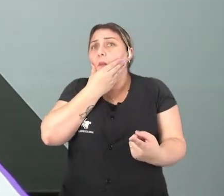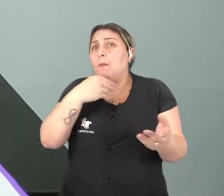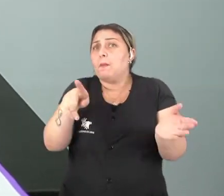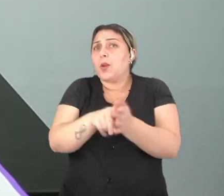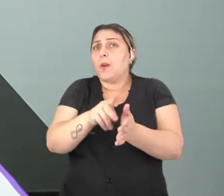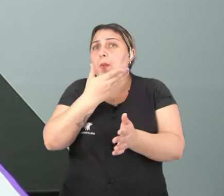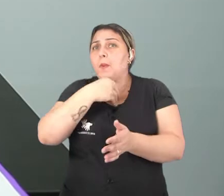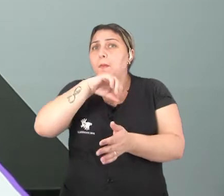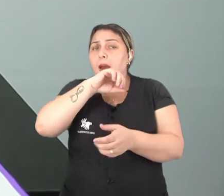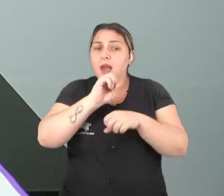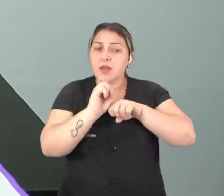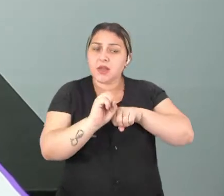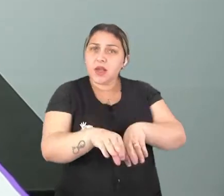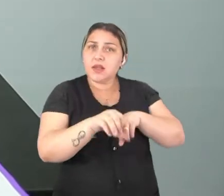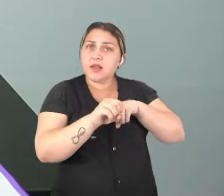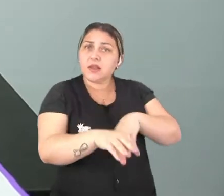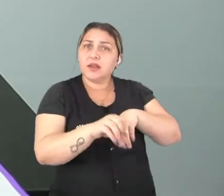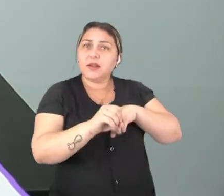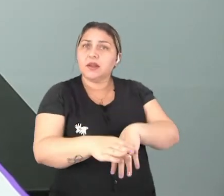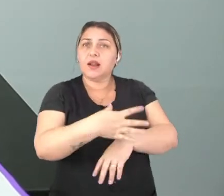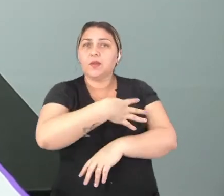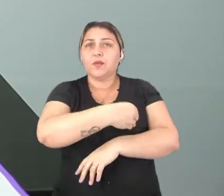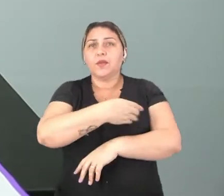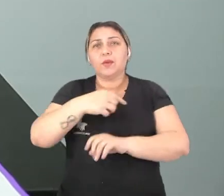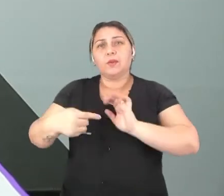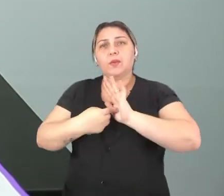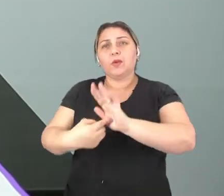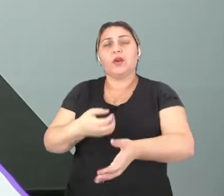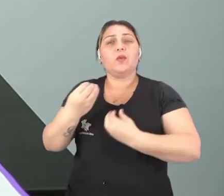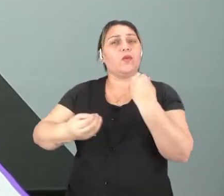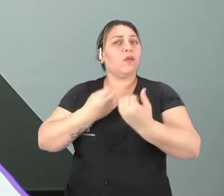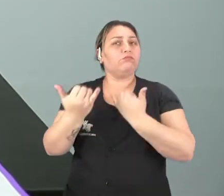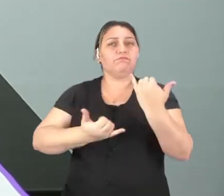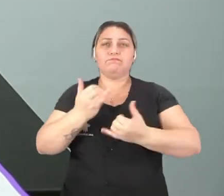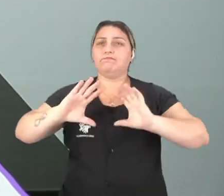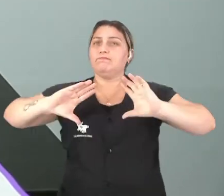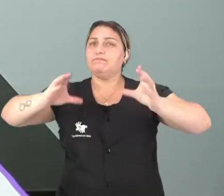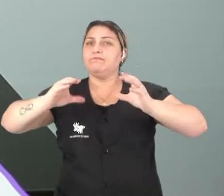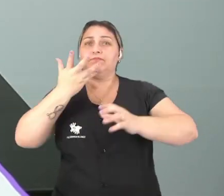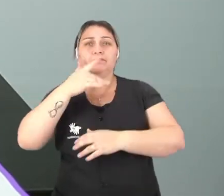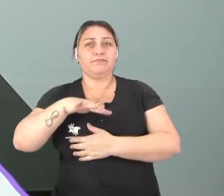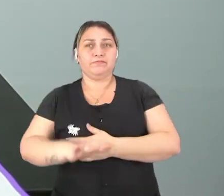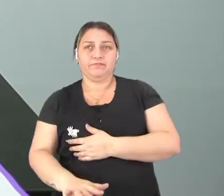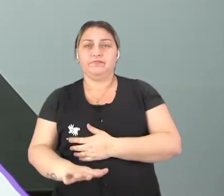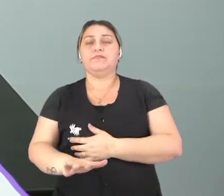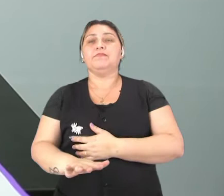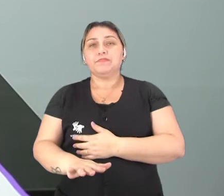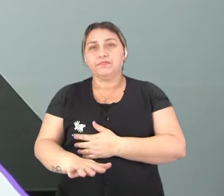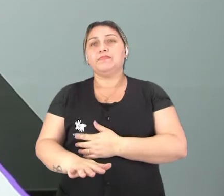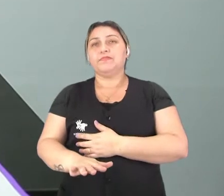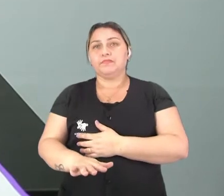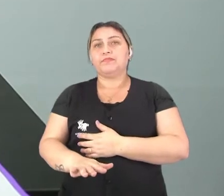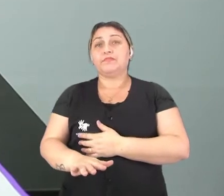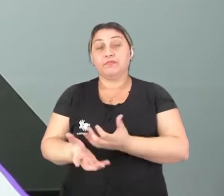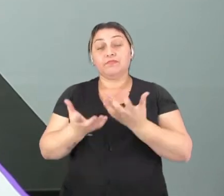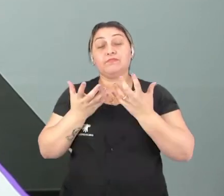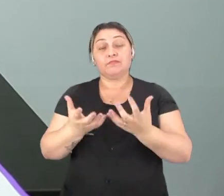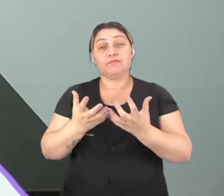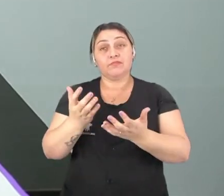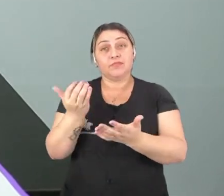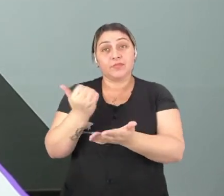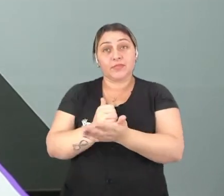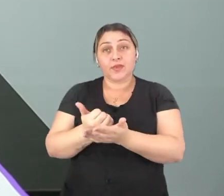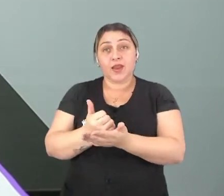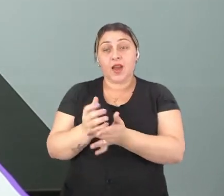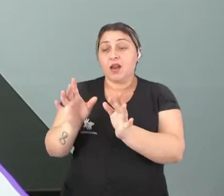próprio pai, ensinando o filho, mostrando como é que fazia. A criança estava até inteirada do jogo, no